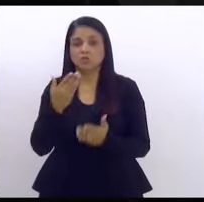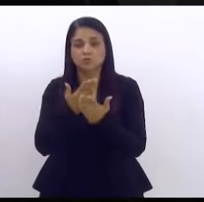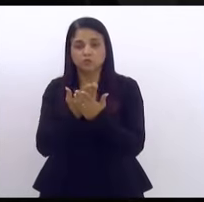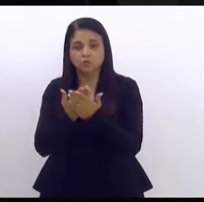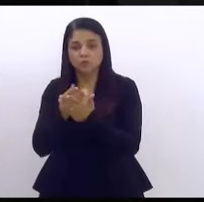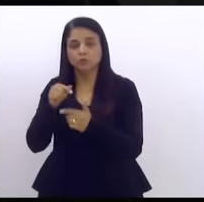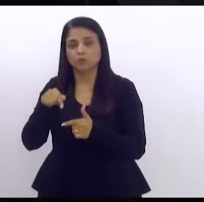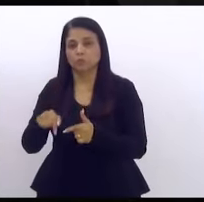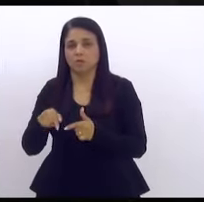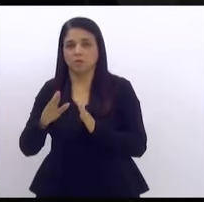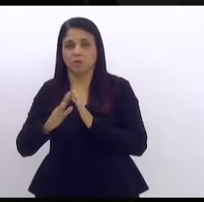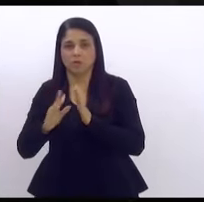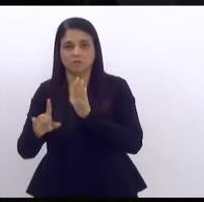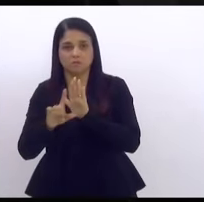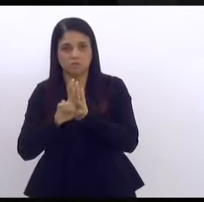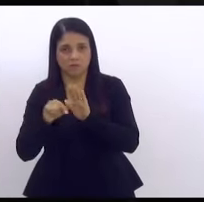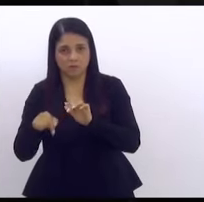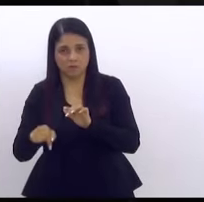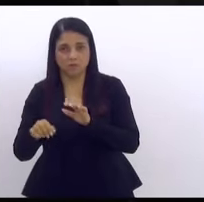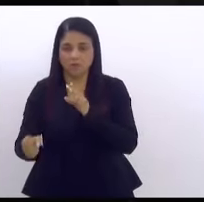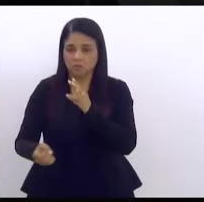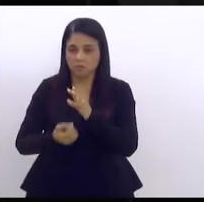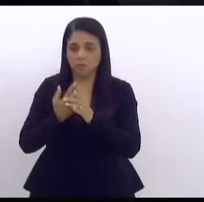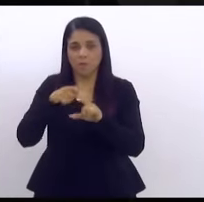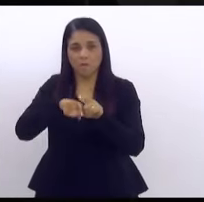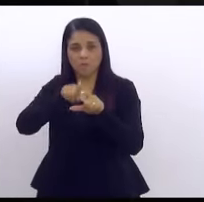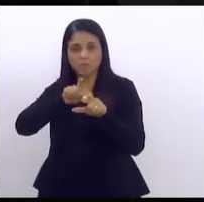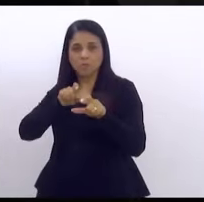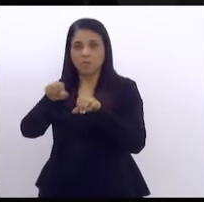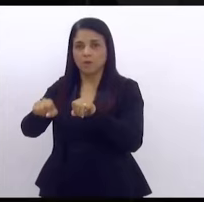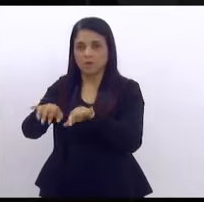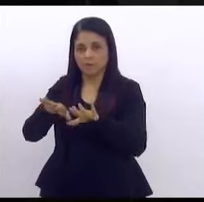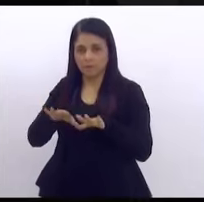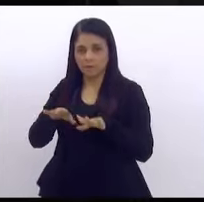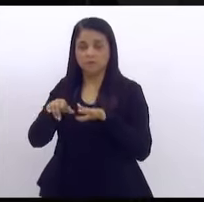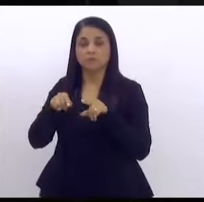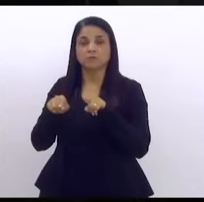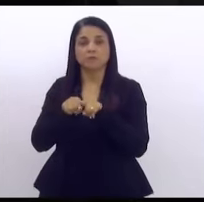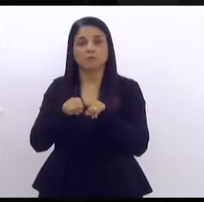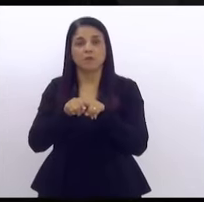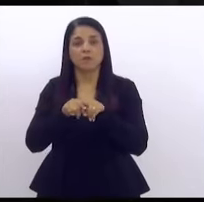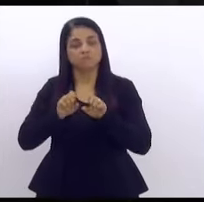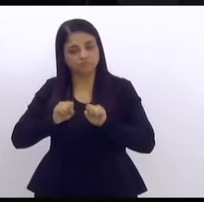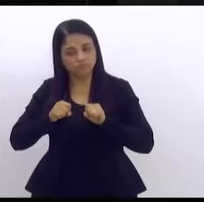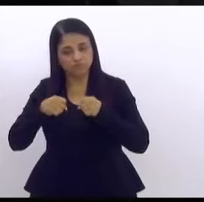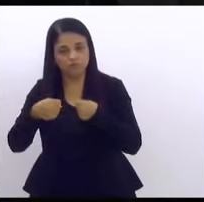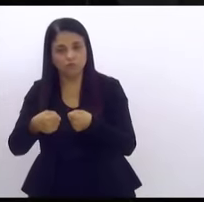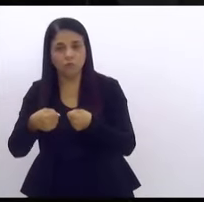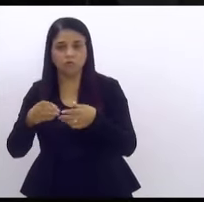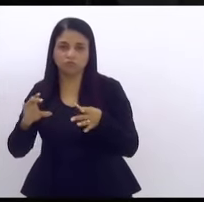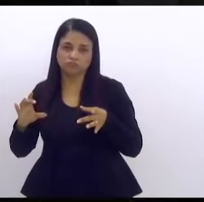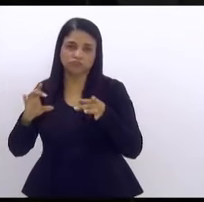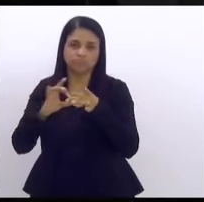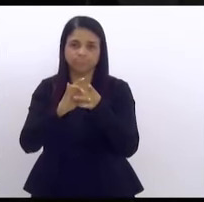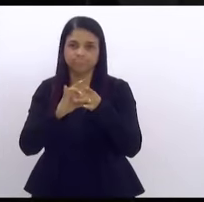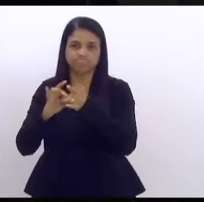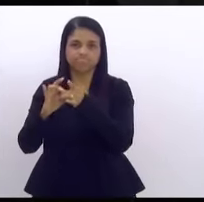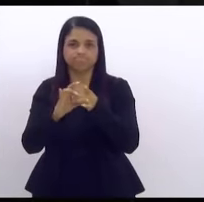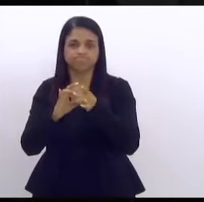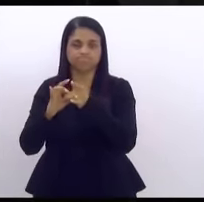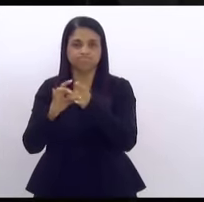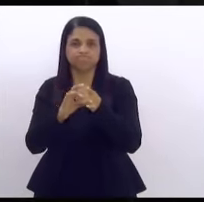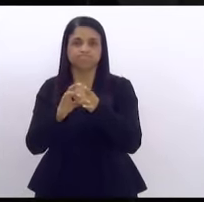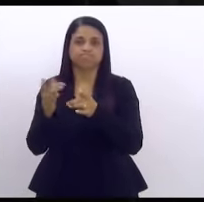dessa casa, que é reflexo da autonomia do parlamento, que é reflexo do esforço comum que todos nós estamos